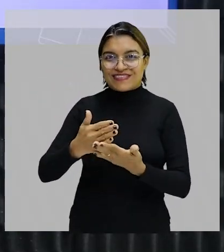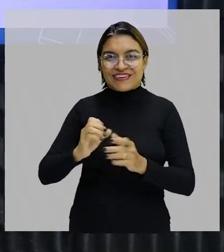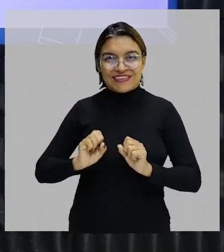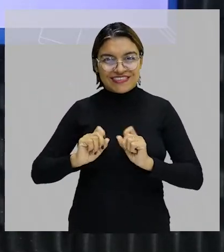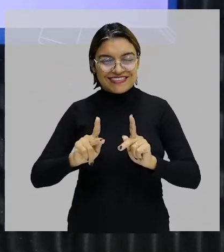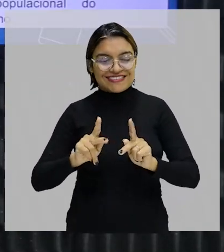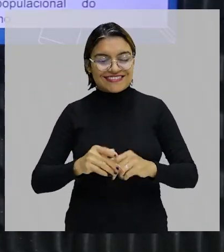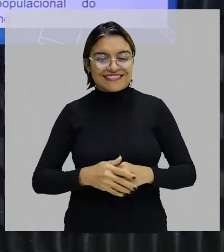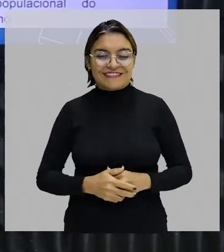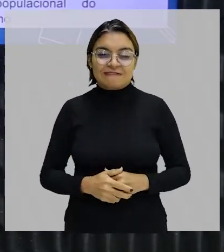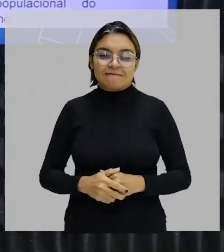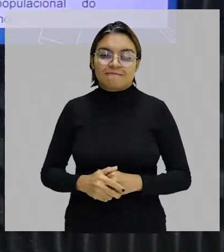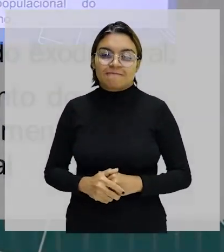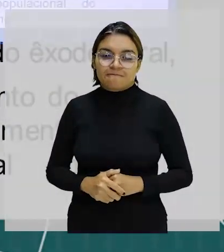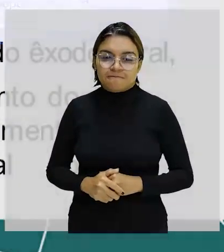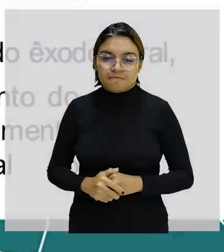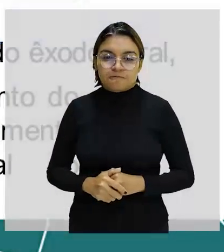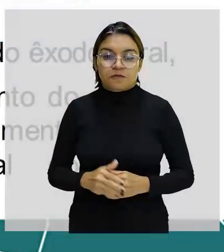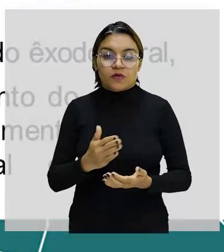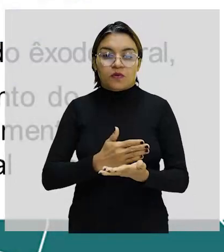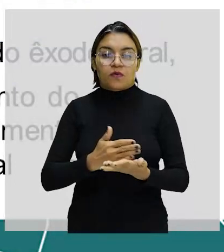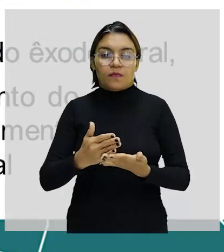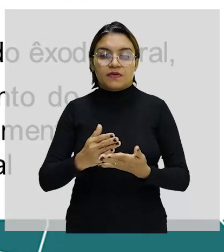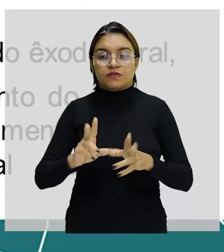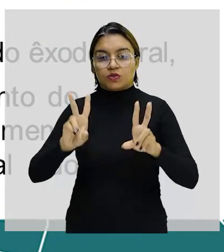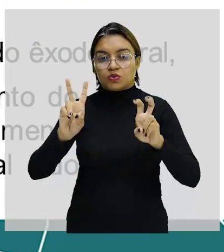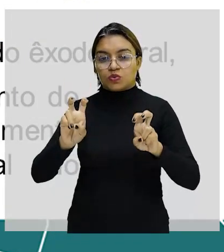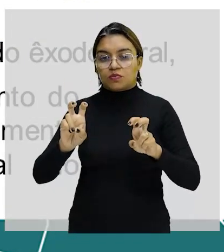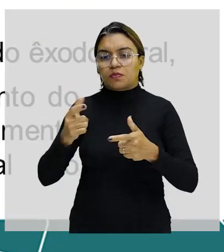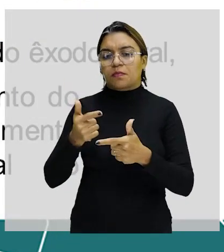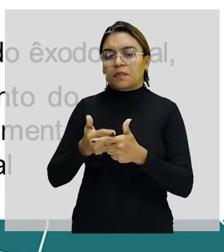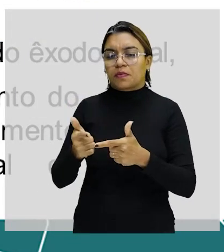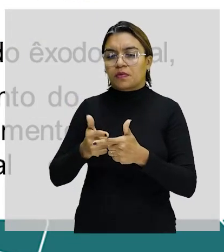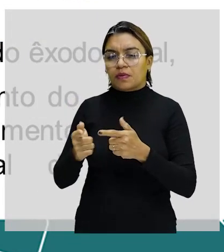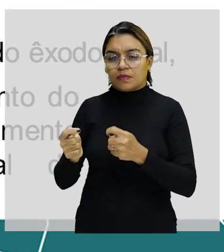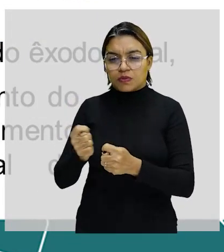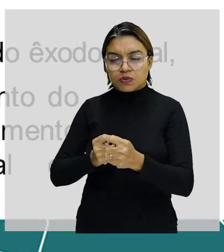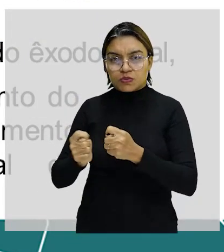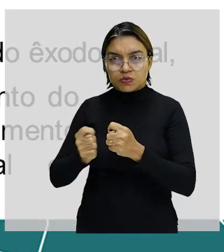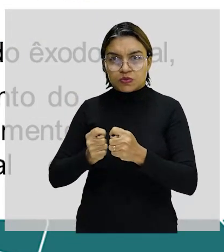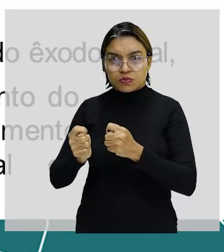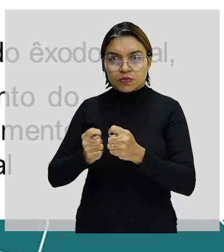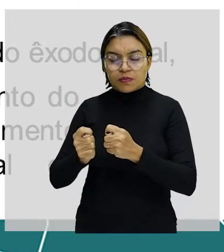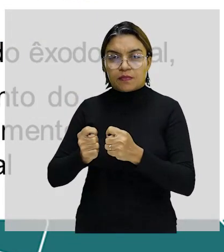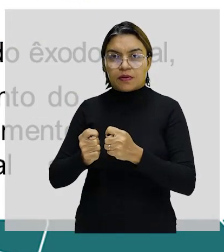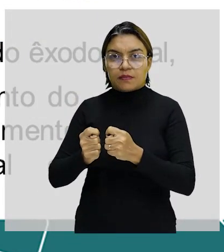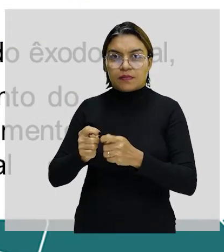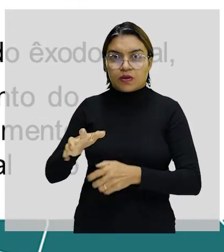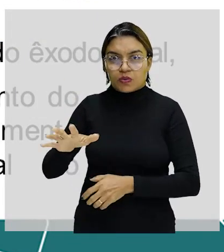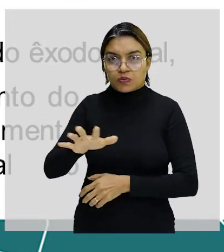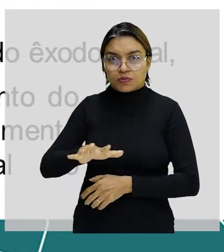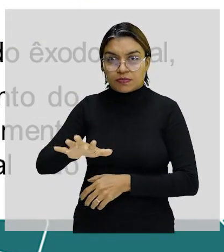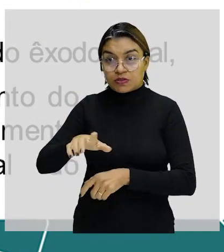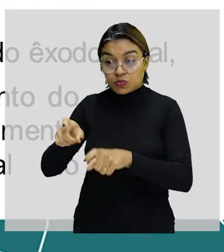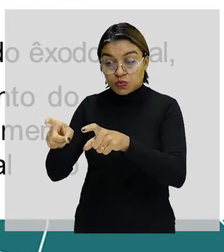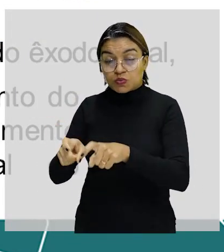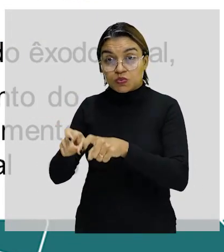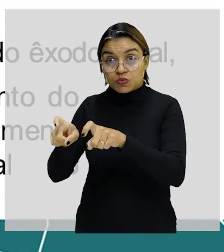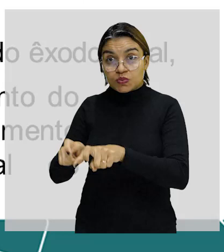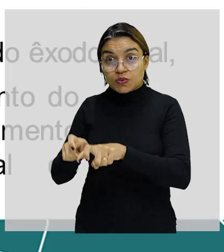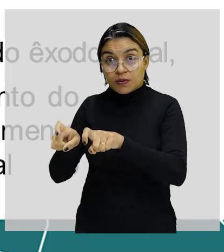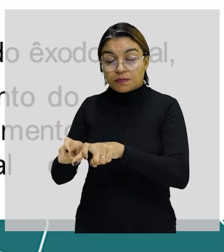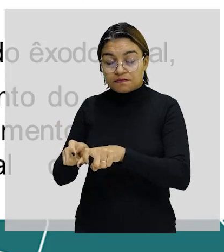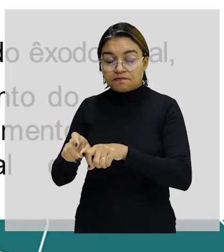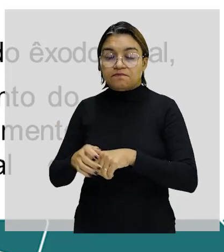falar. Beleza? Nós vamos começar falando sobre os problemas relativos ao espaço rural. Sempre lembrando, tá, que o